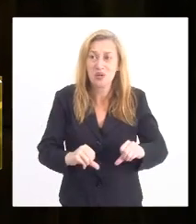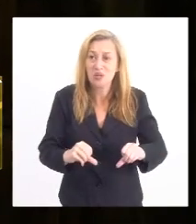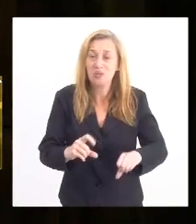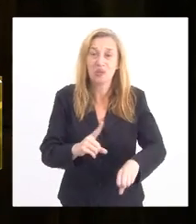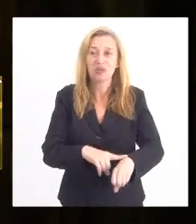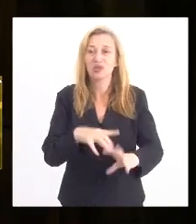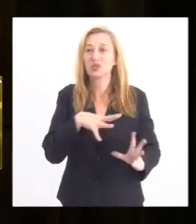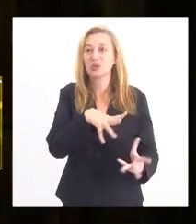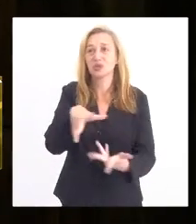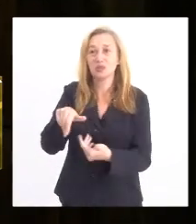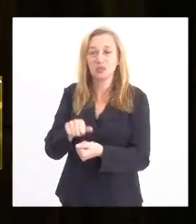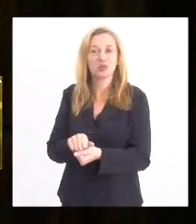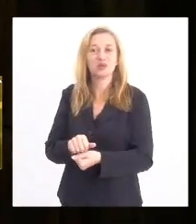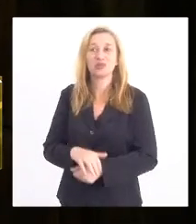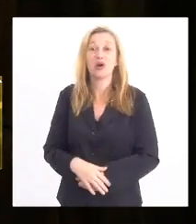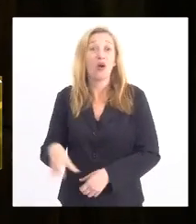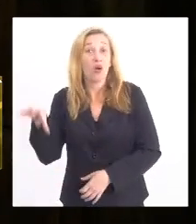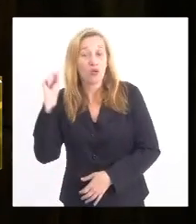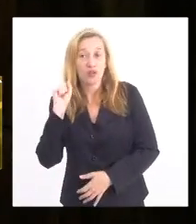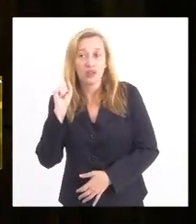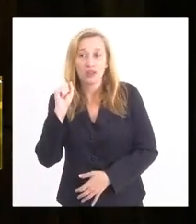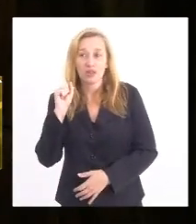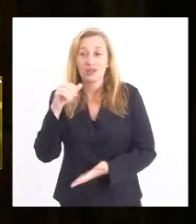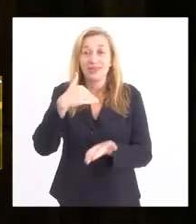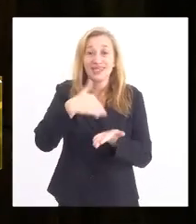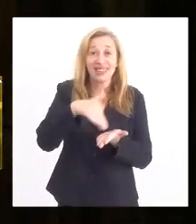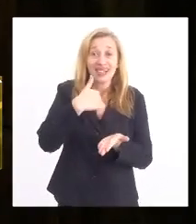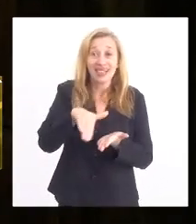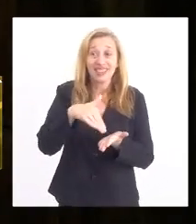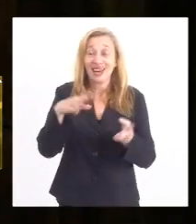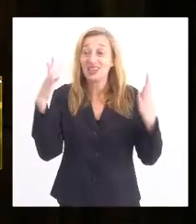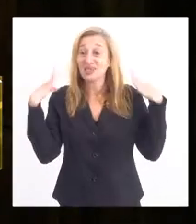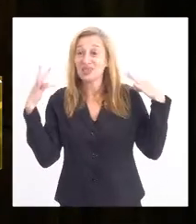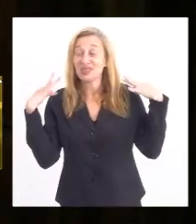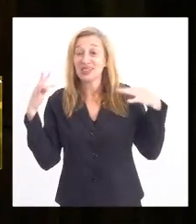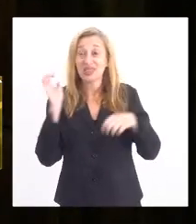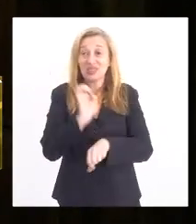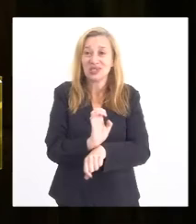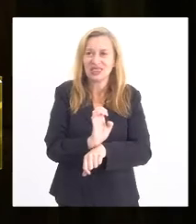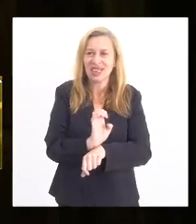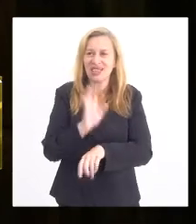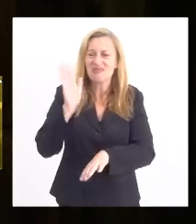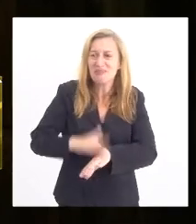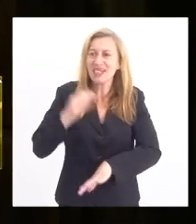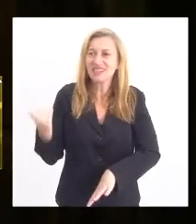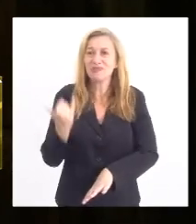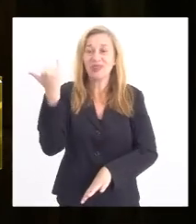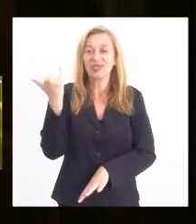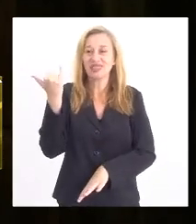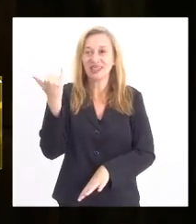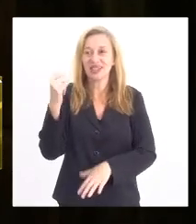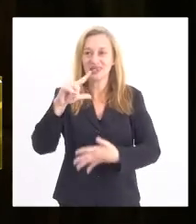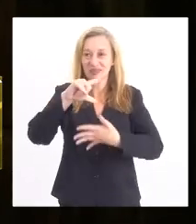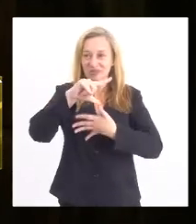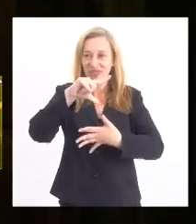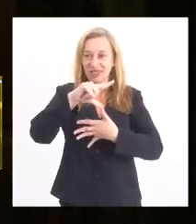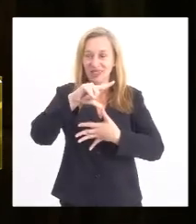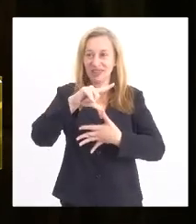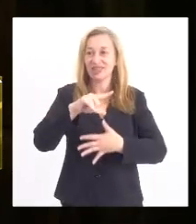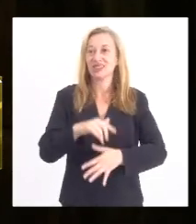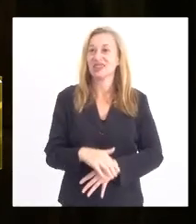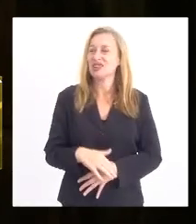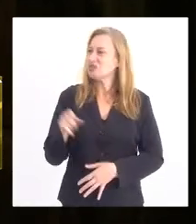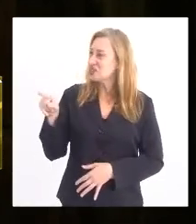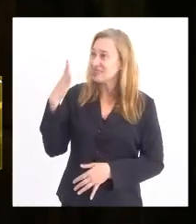do mundo o visu do secretário de turismo do estado mais importante da América Latina para o turismo